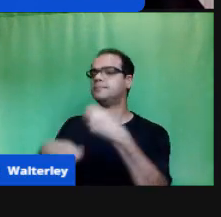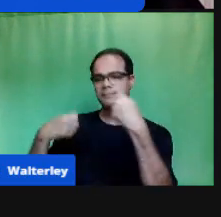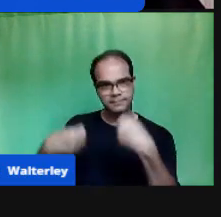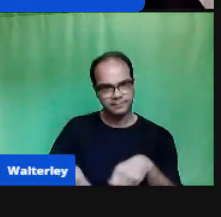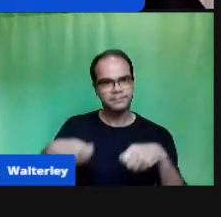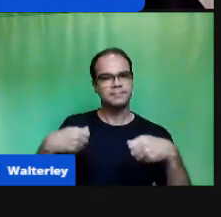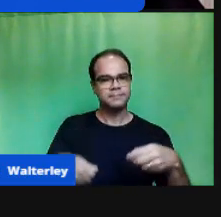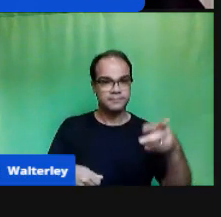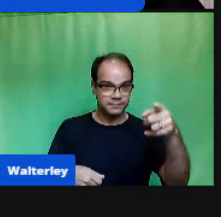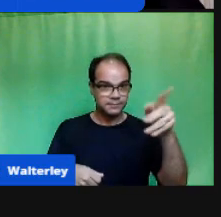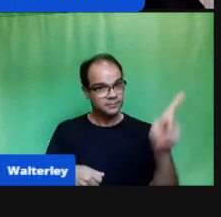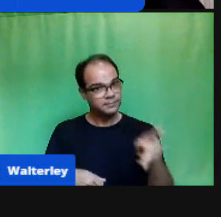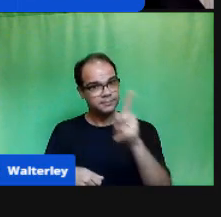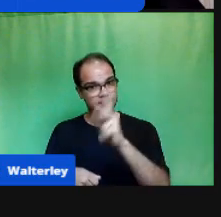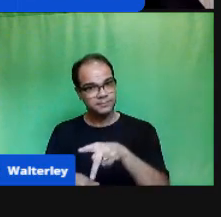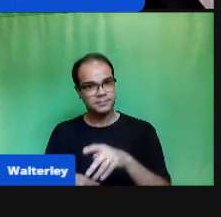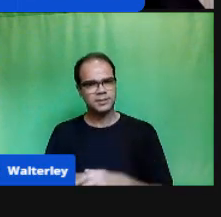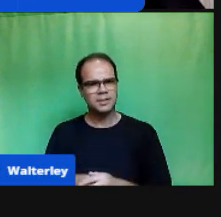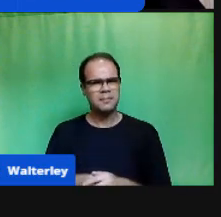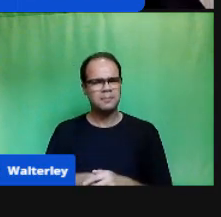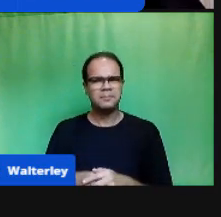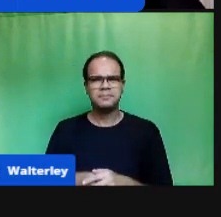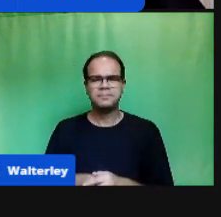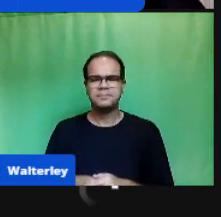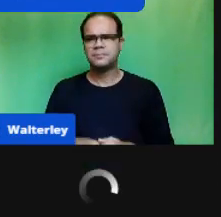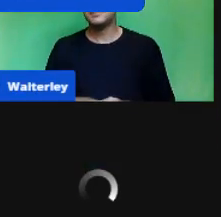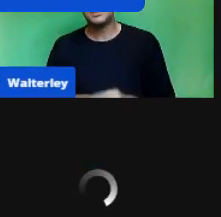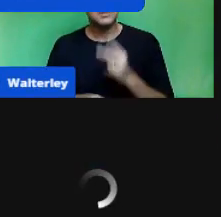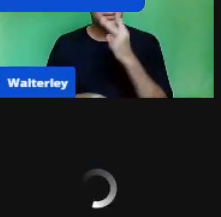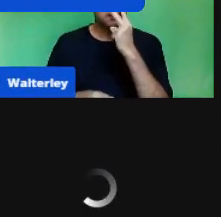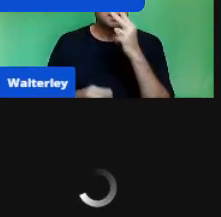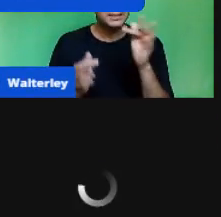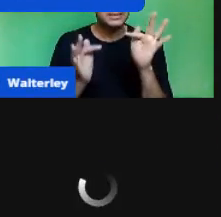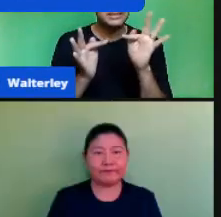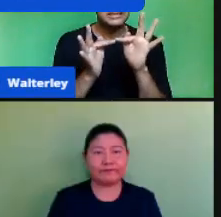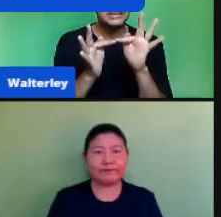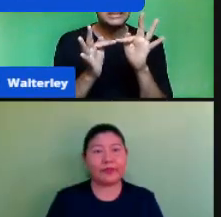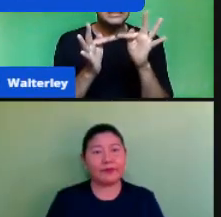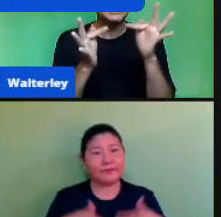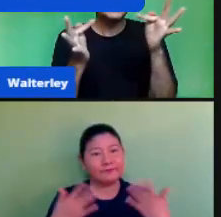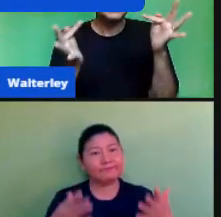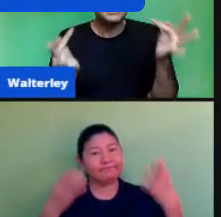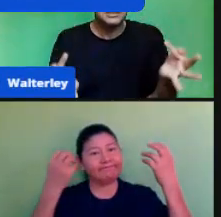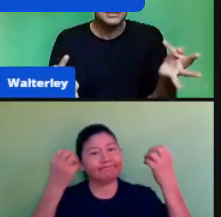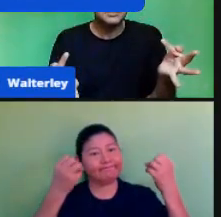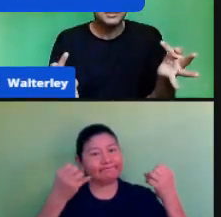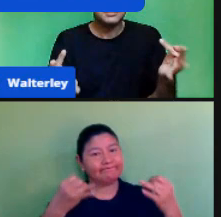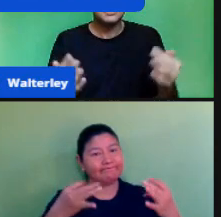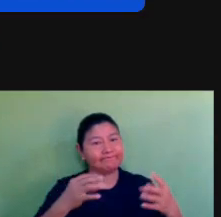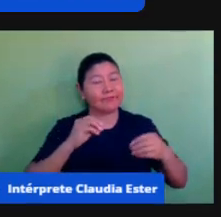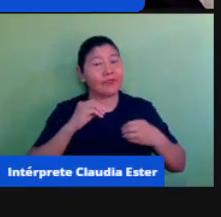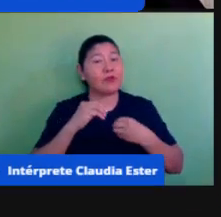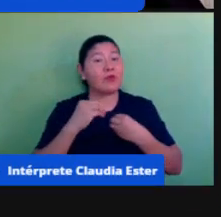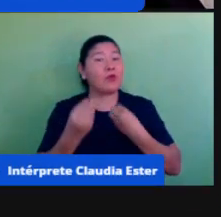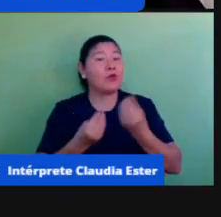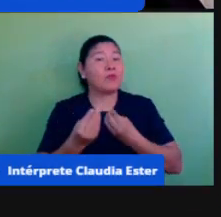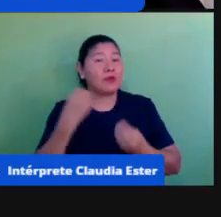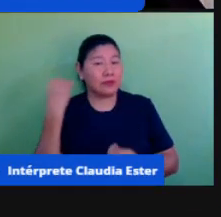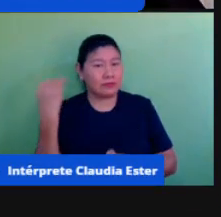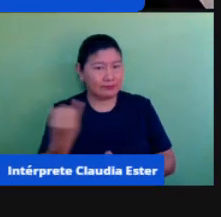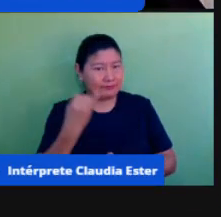Isso tudo, gente, parece simples, mas isso é a alfabetização. Nós estamos